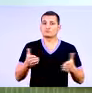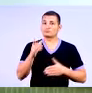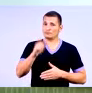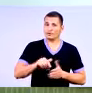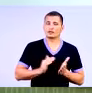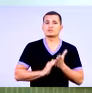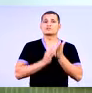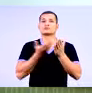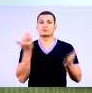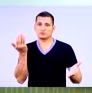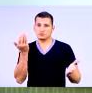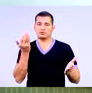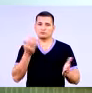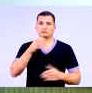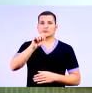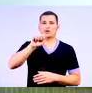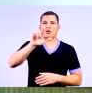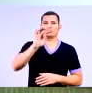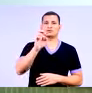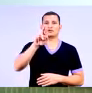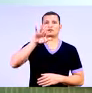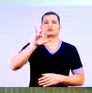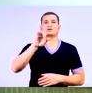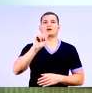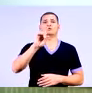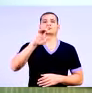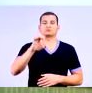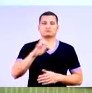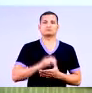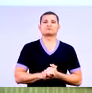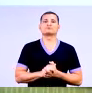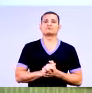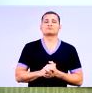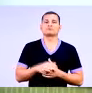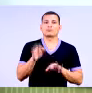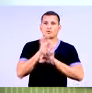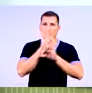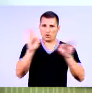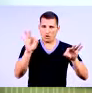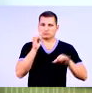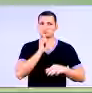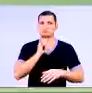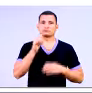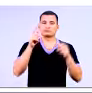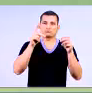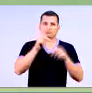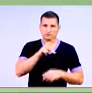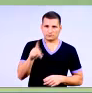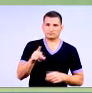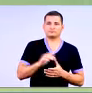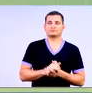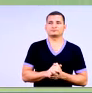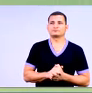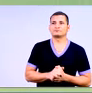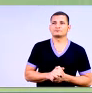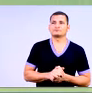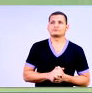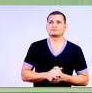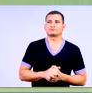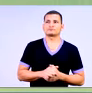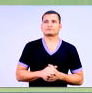exclusão, né, da alteridade. Adorei o exemplo do professor. Bem, vamos lá para